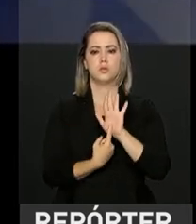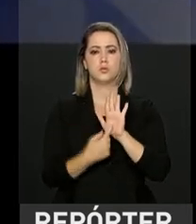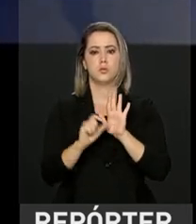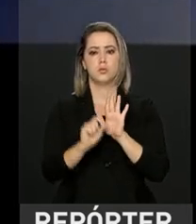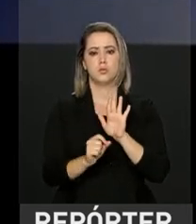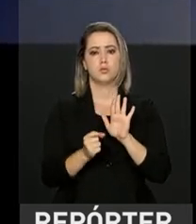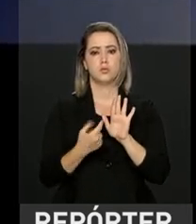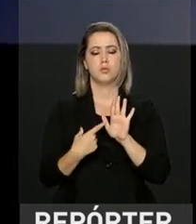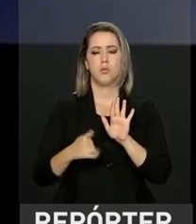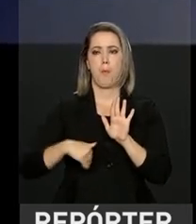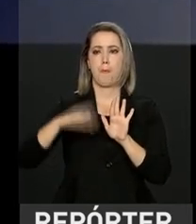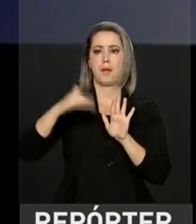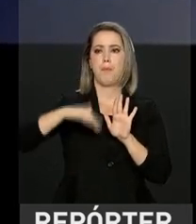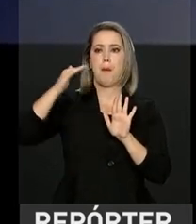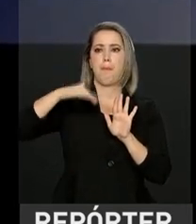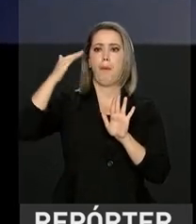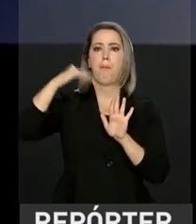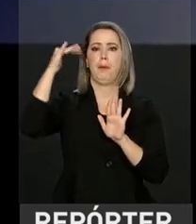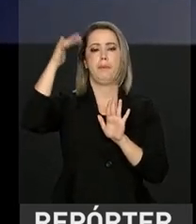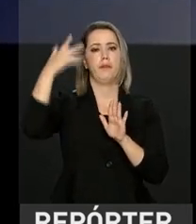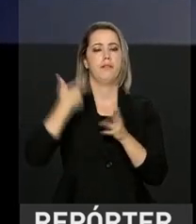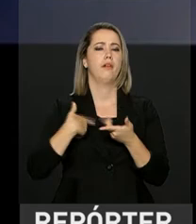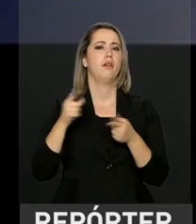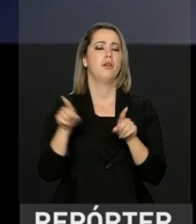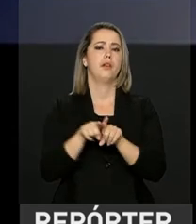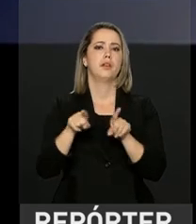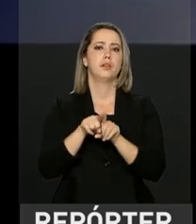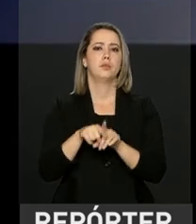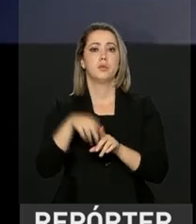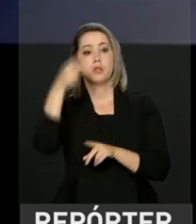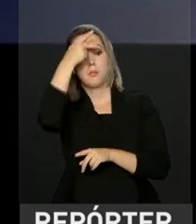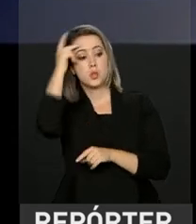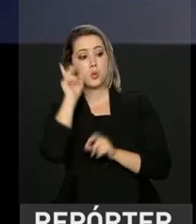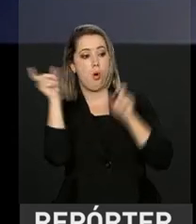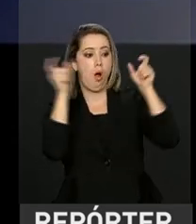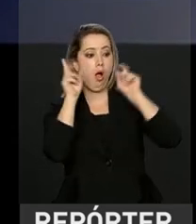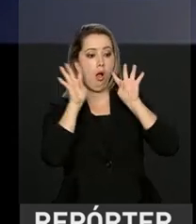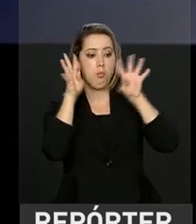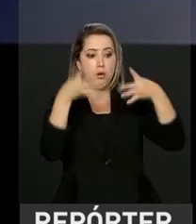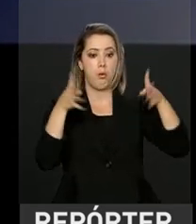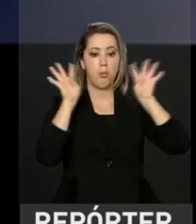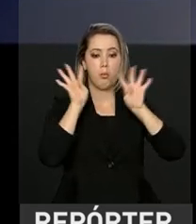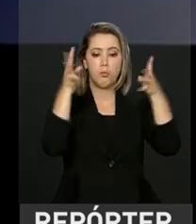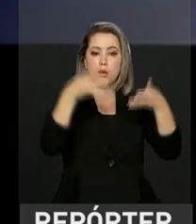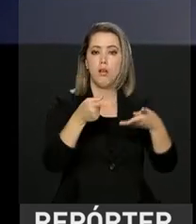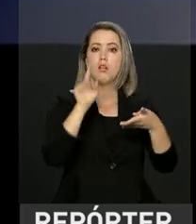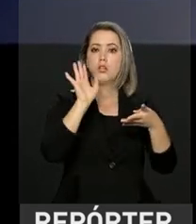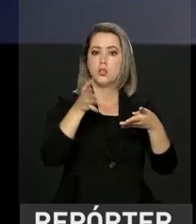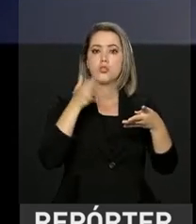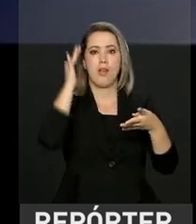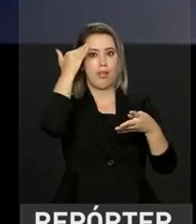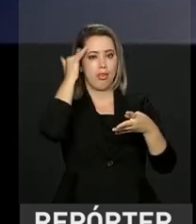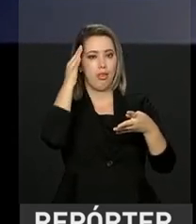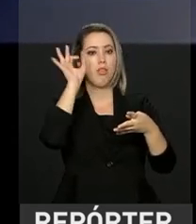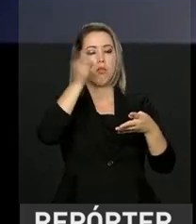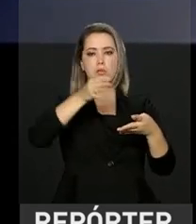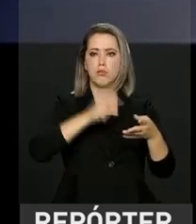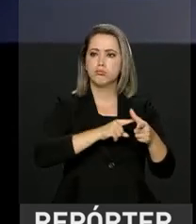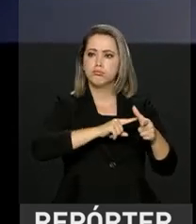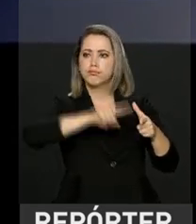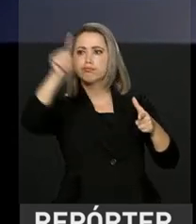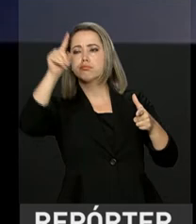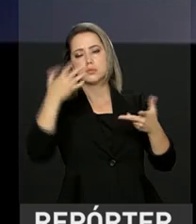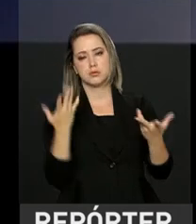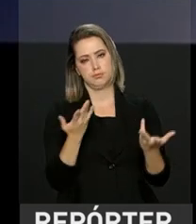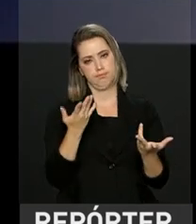ativos muito mais valorizados ambos dizem que a concorrência e os capitais internacionais já tenho entendido totalmente a